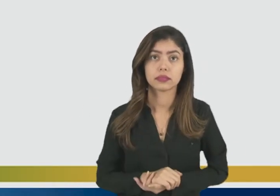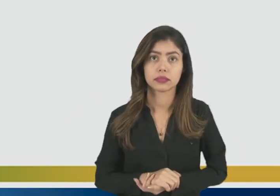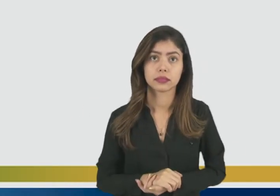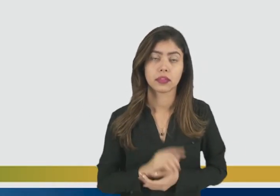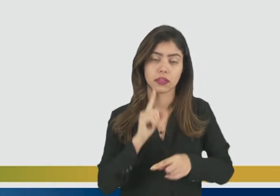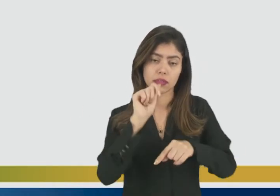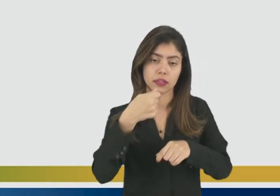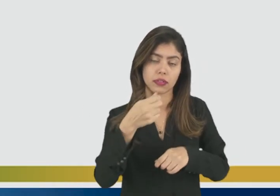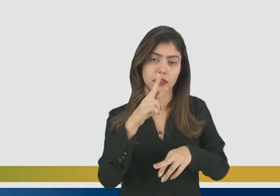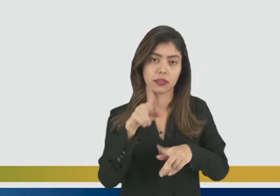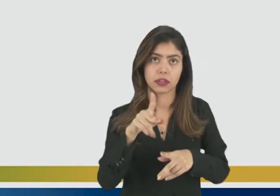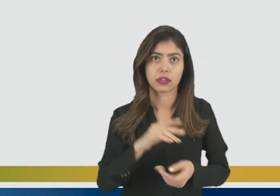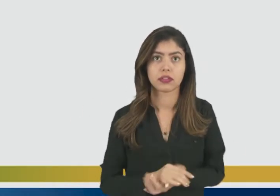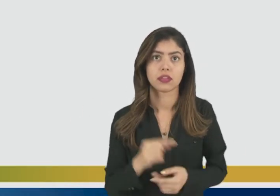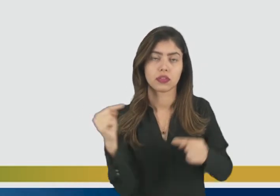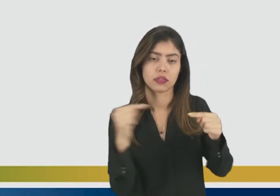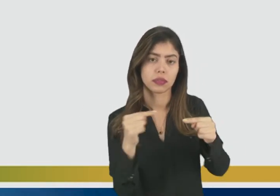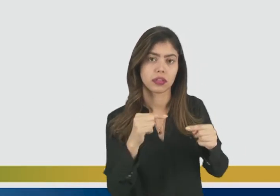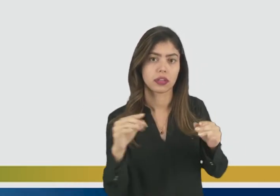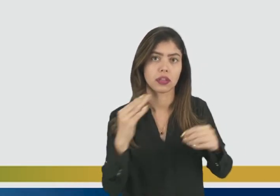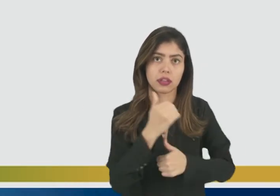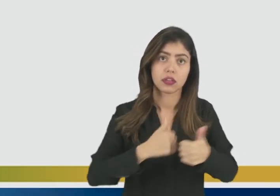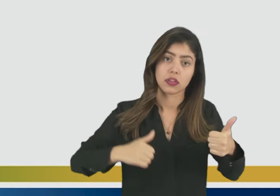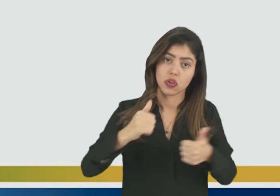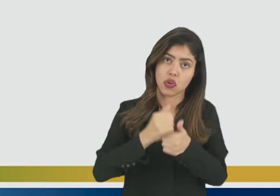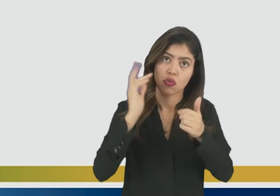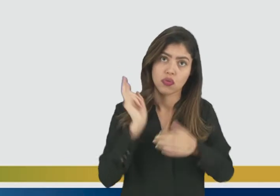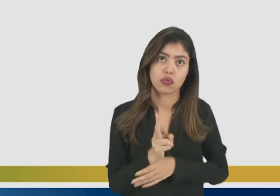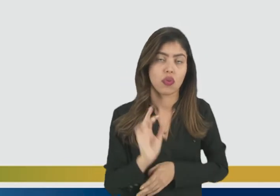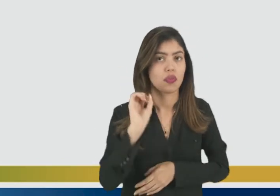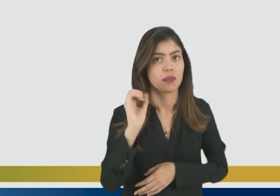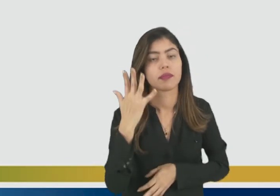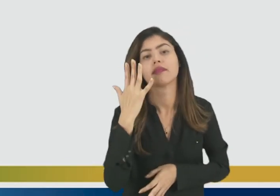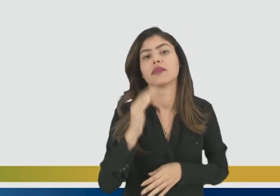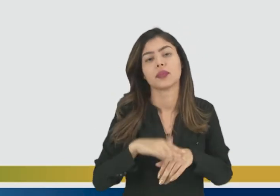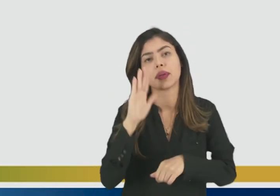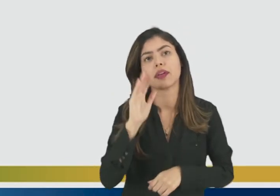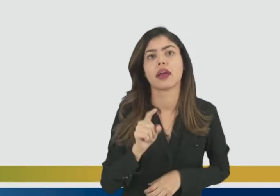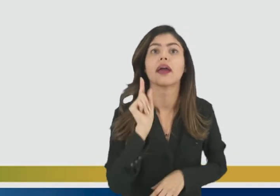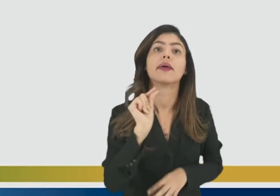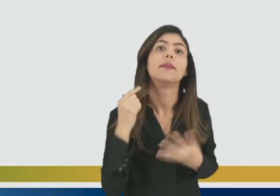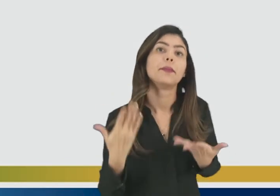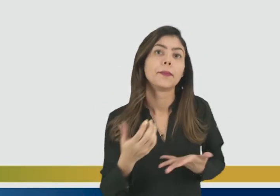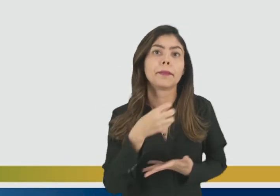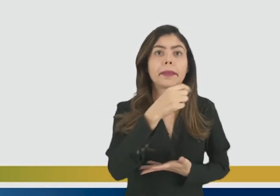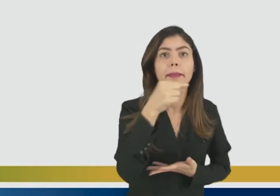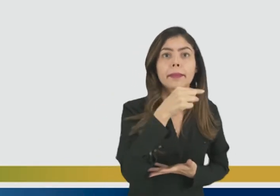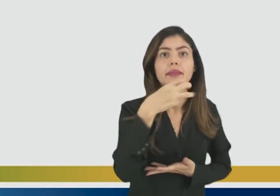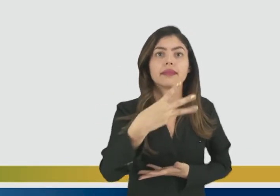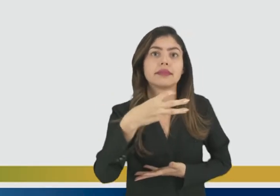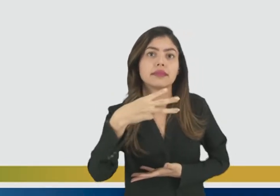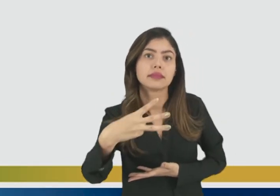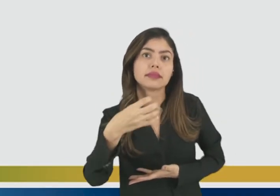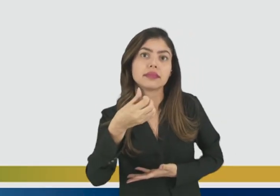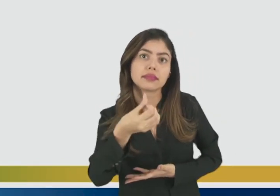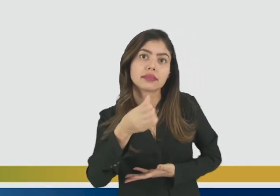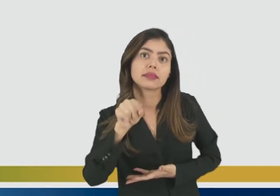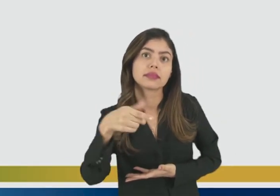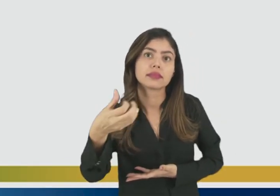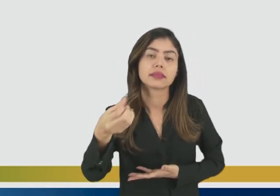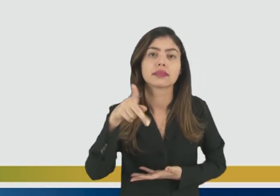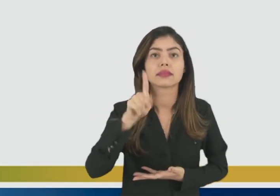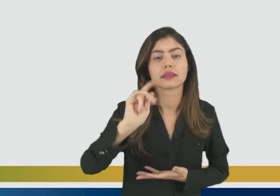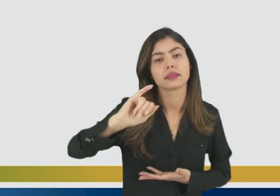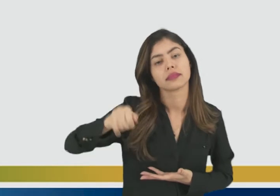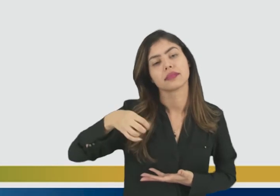sinais diferentes, subtrai e conserva o sinal do maior. A nossa variação de entalpia, então, é menos